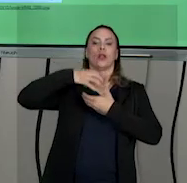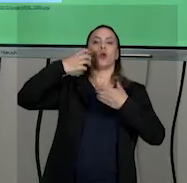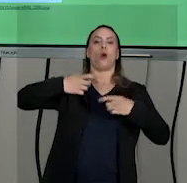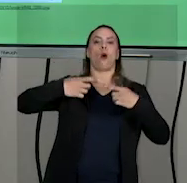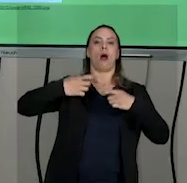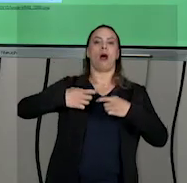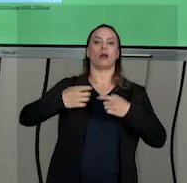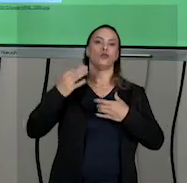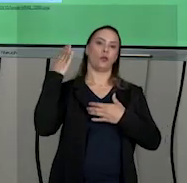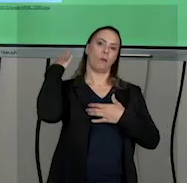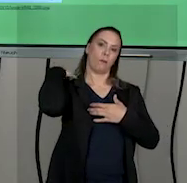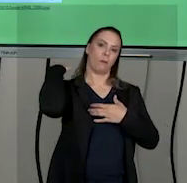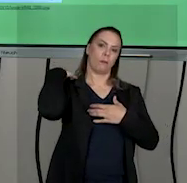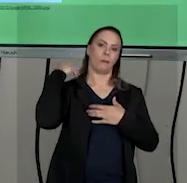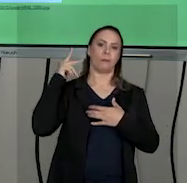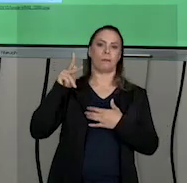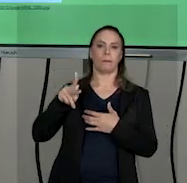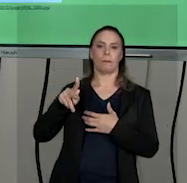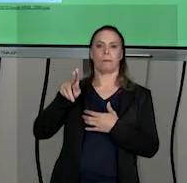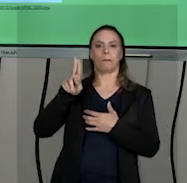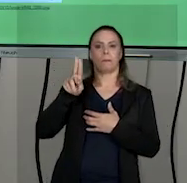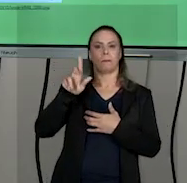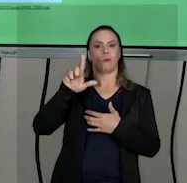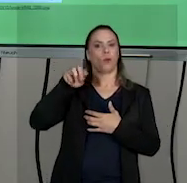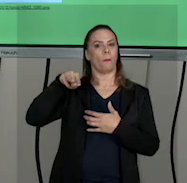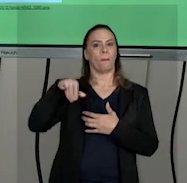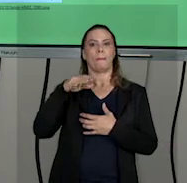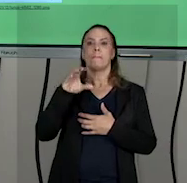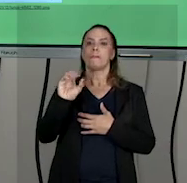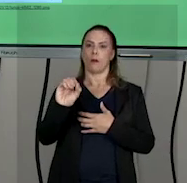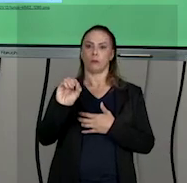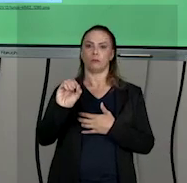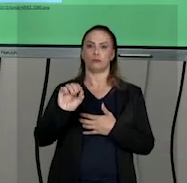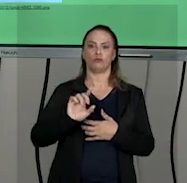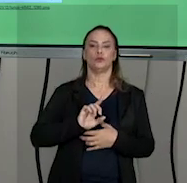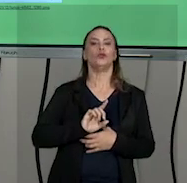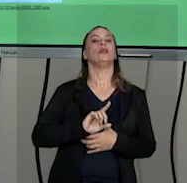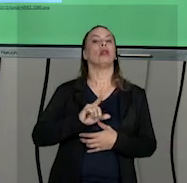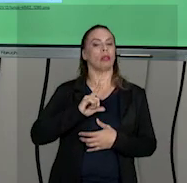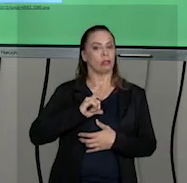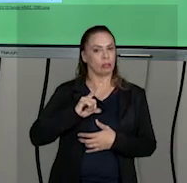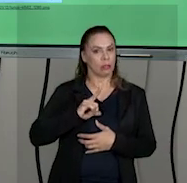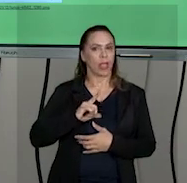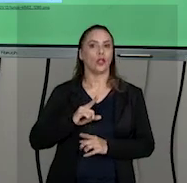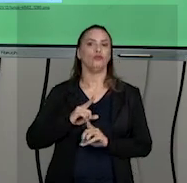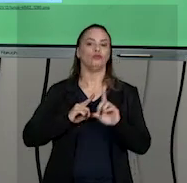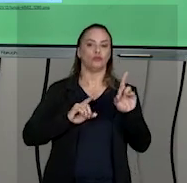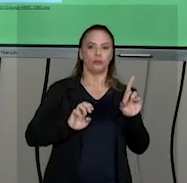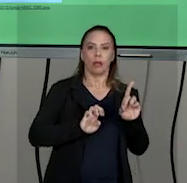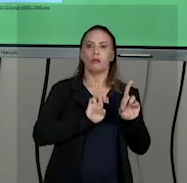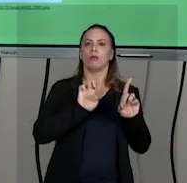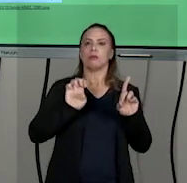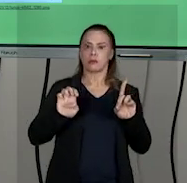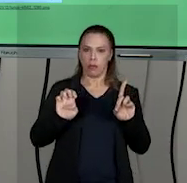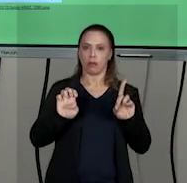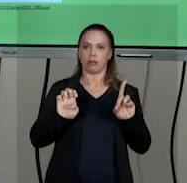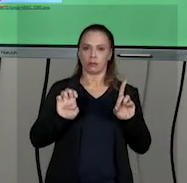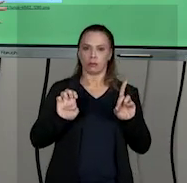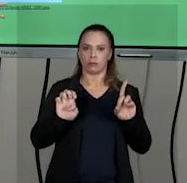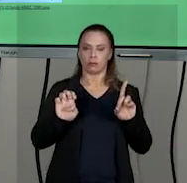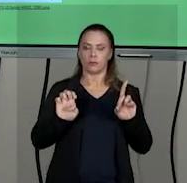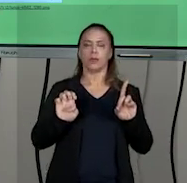e esquerdo. Então, a capacidade pulmonar num adulto, ela chega a mais ou menos